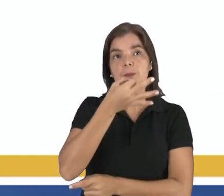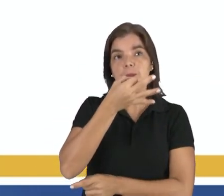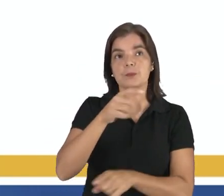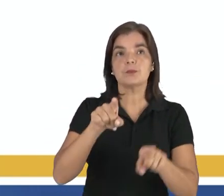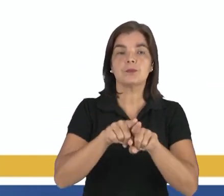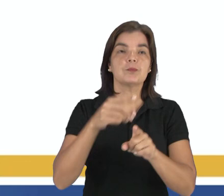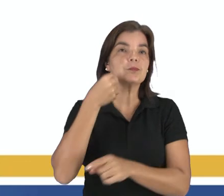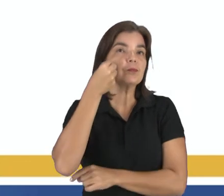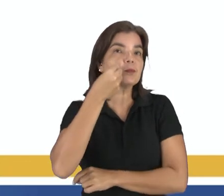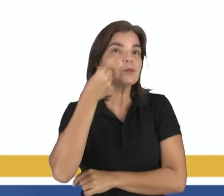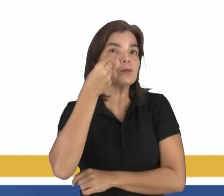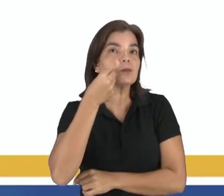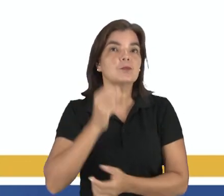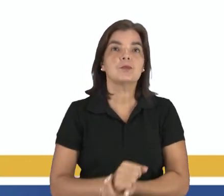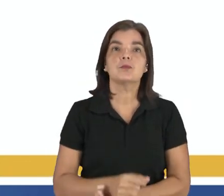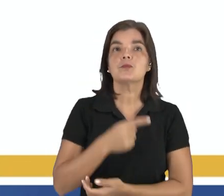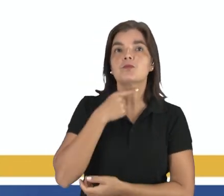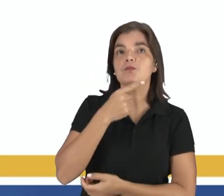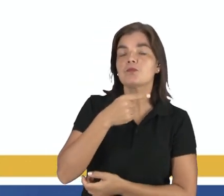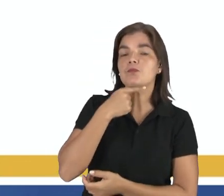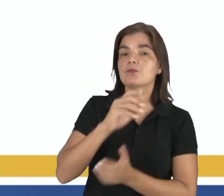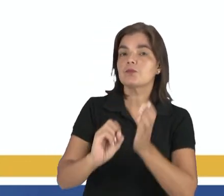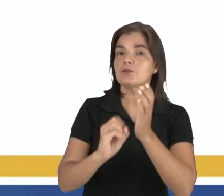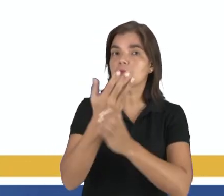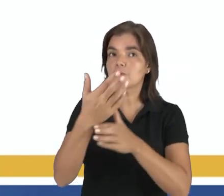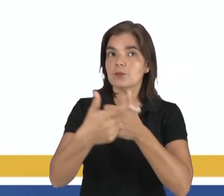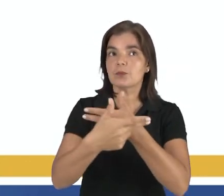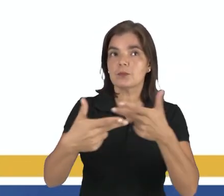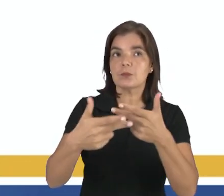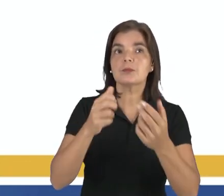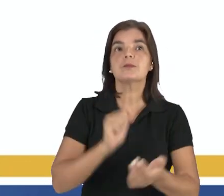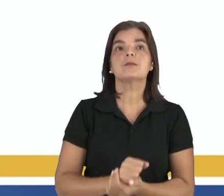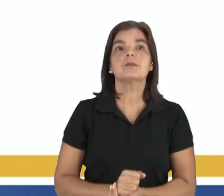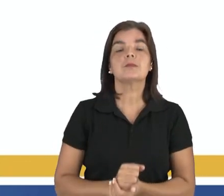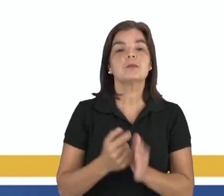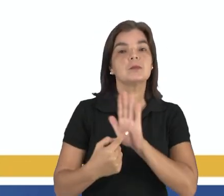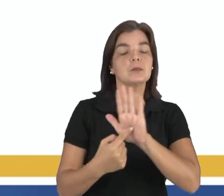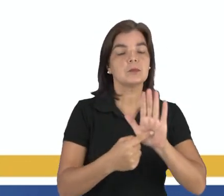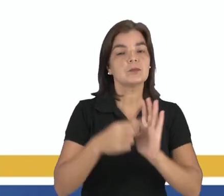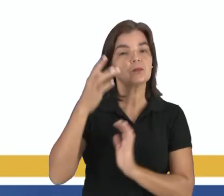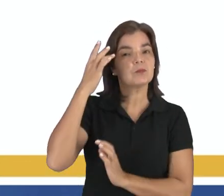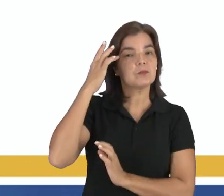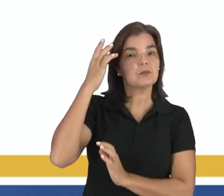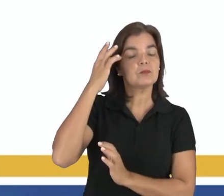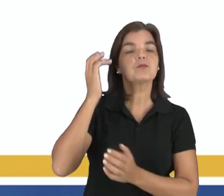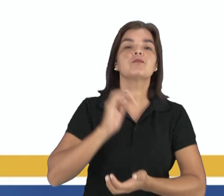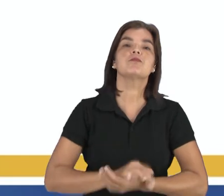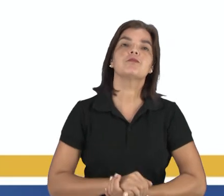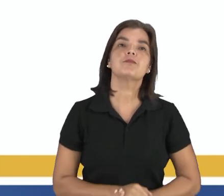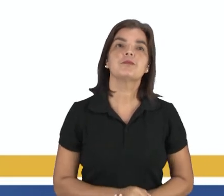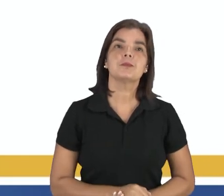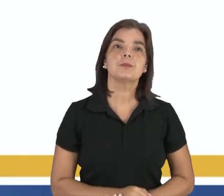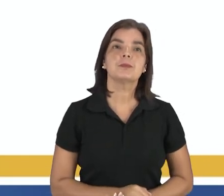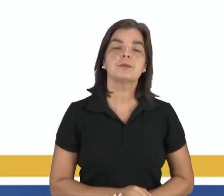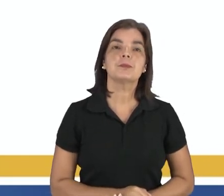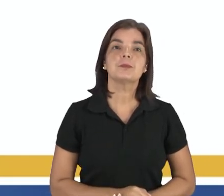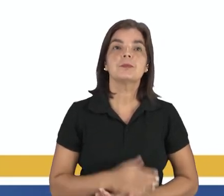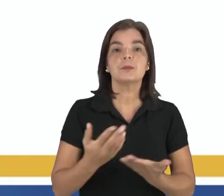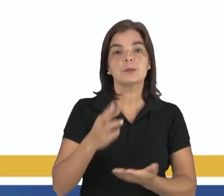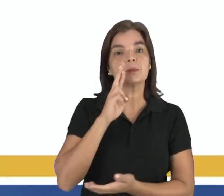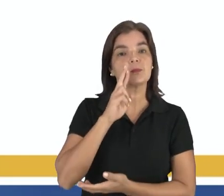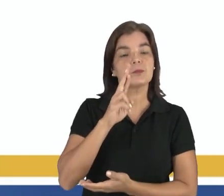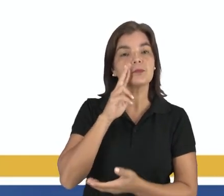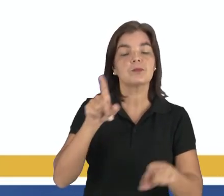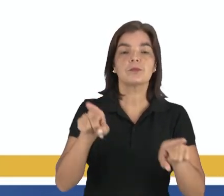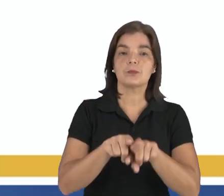a etapa experimental, a dúvida sobre determinado fenômeno da natureza e o levantamento das deduções. Portanto,